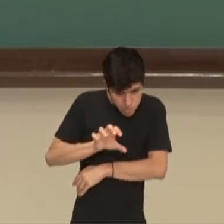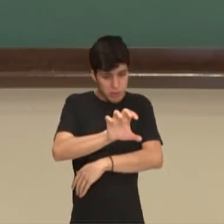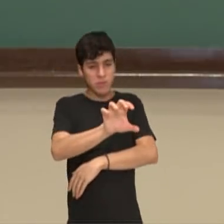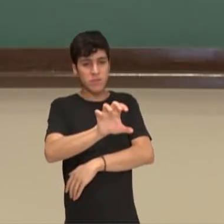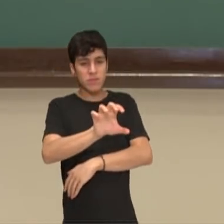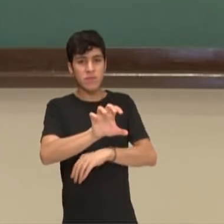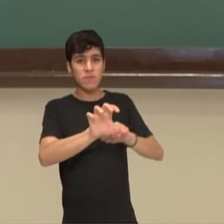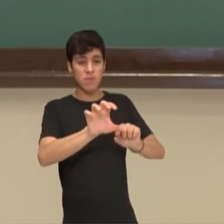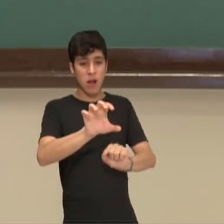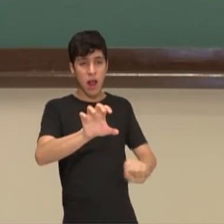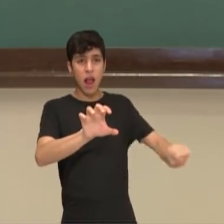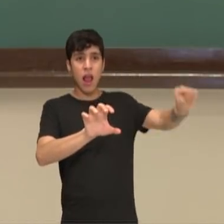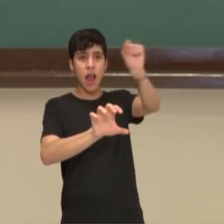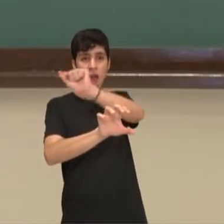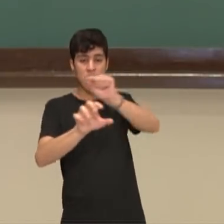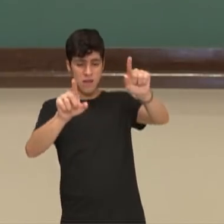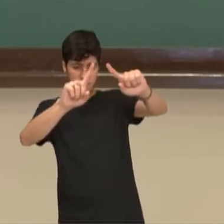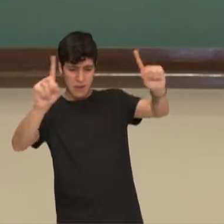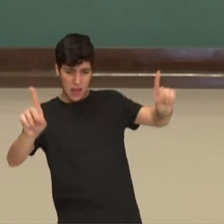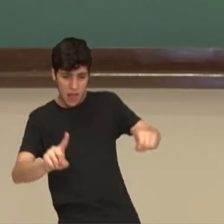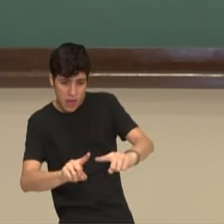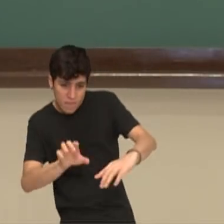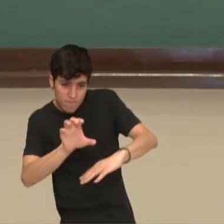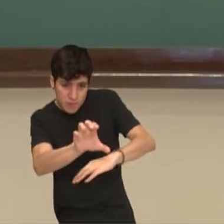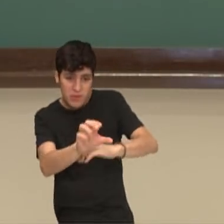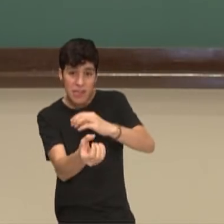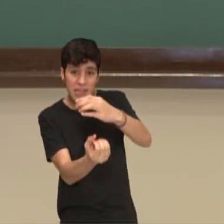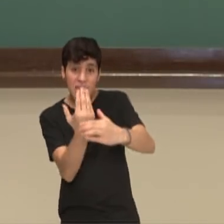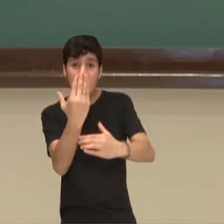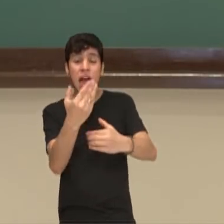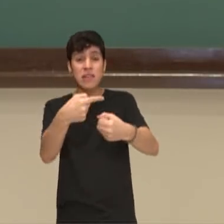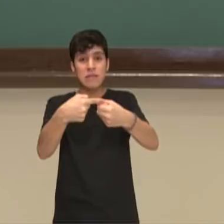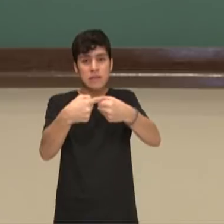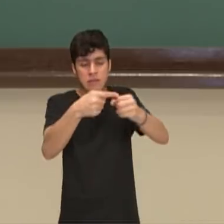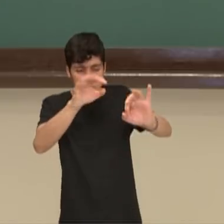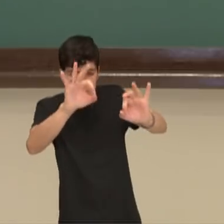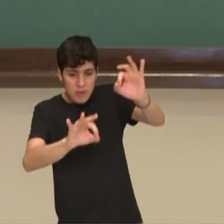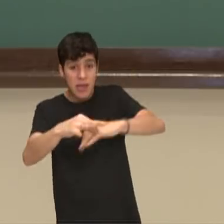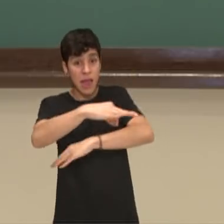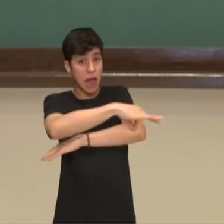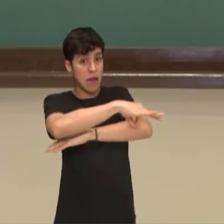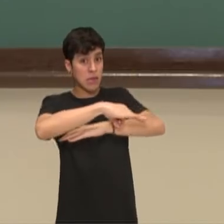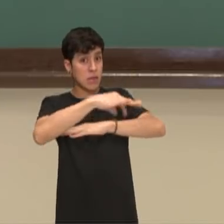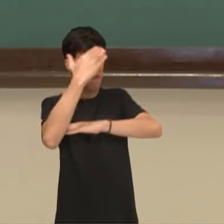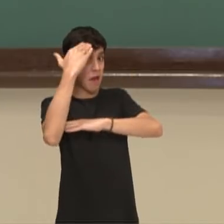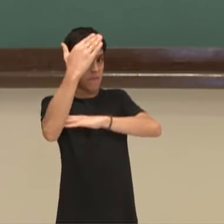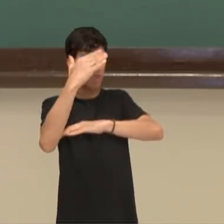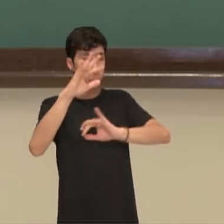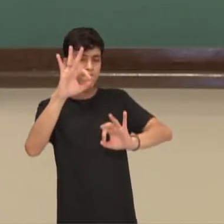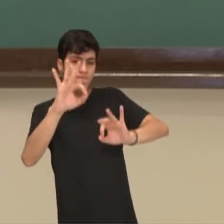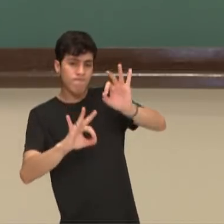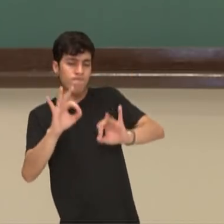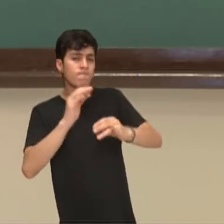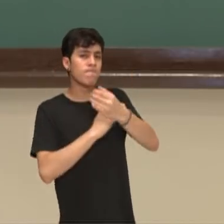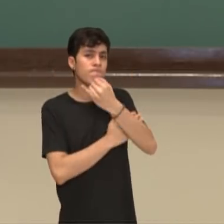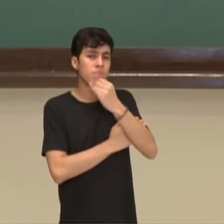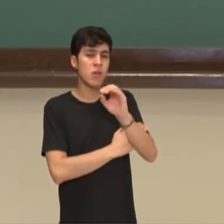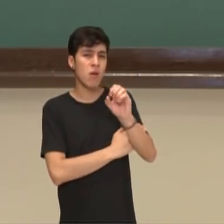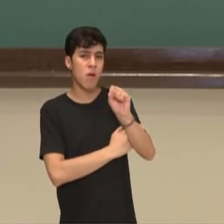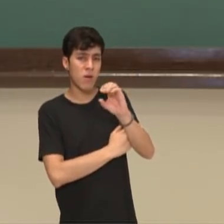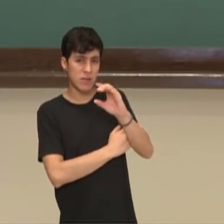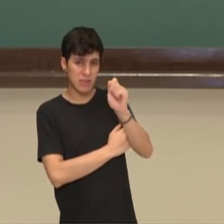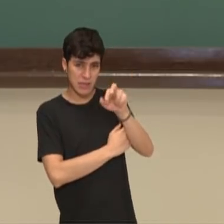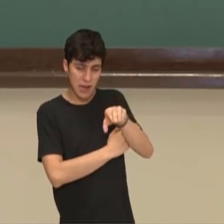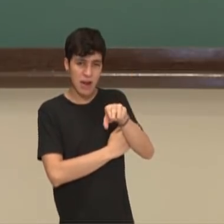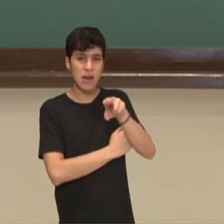do país, e criar lá uma cidade planejada por arquitetos renomados, como, por exemplo, Oscar